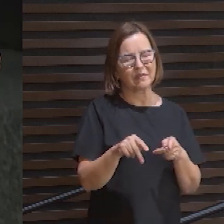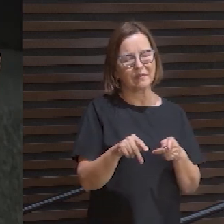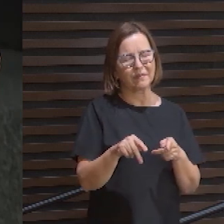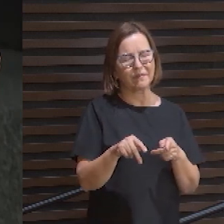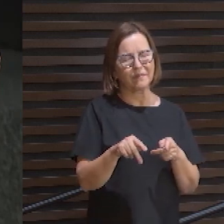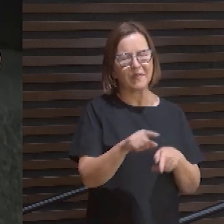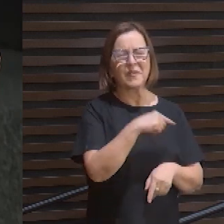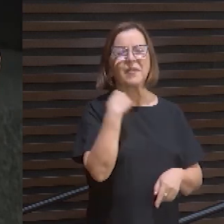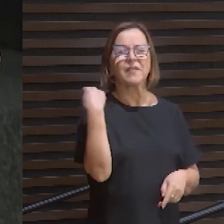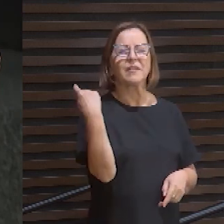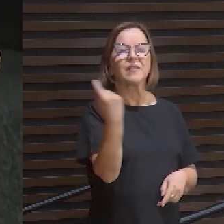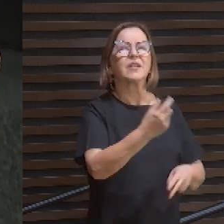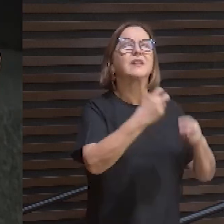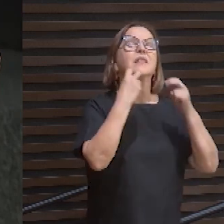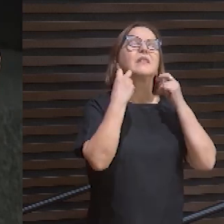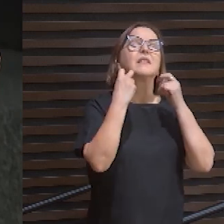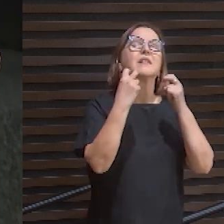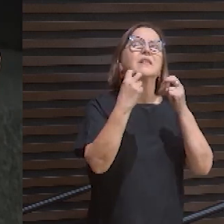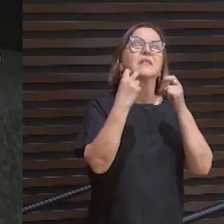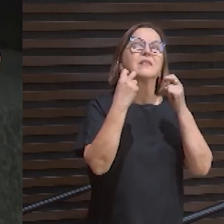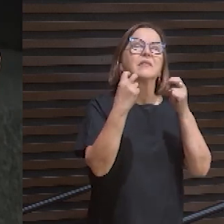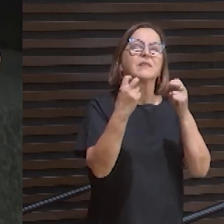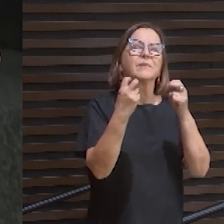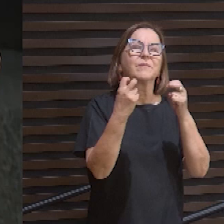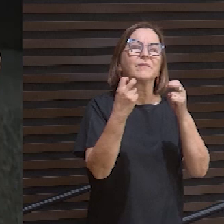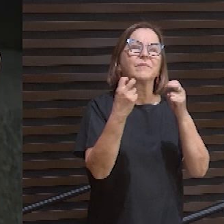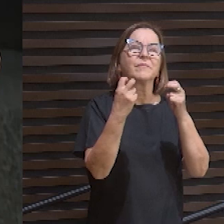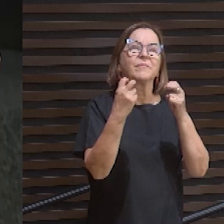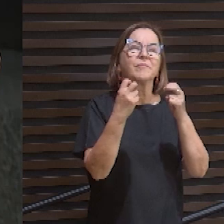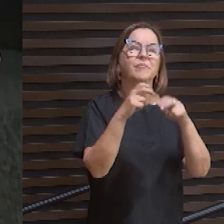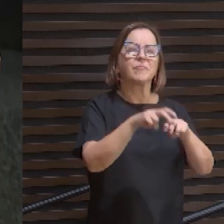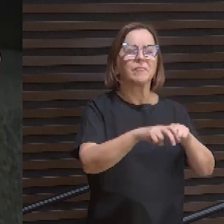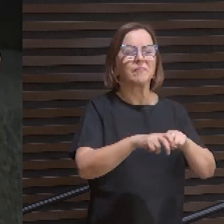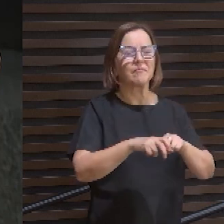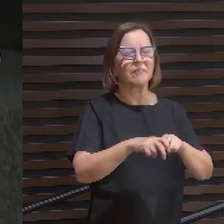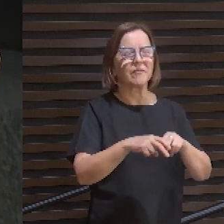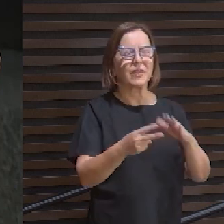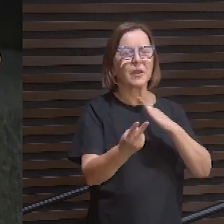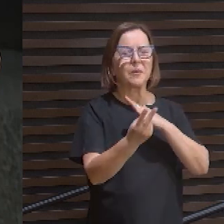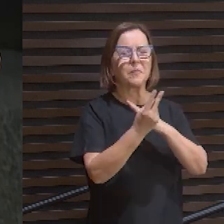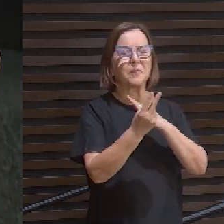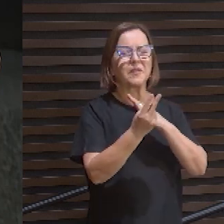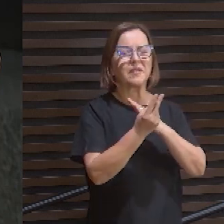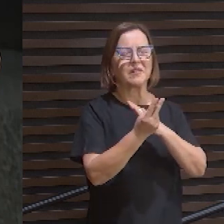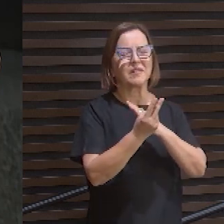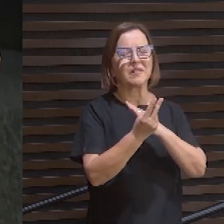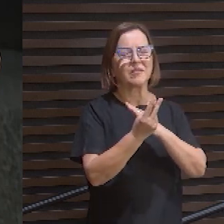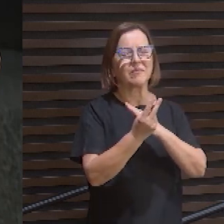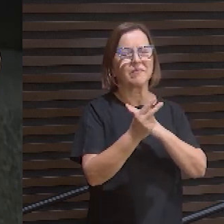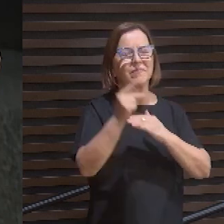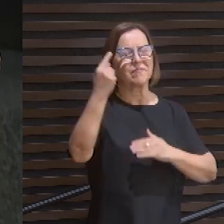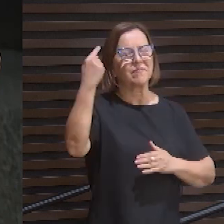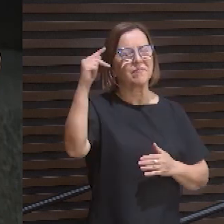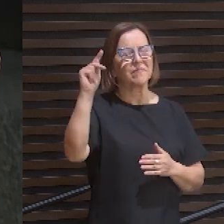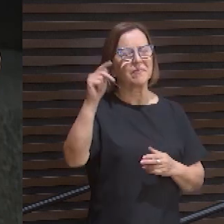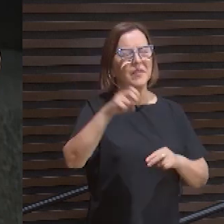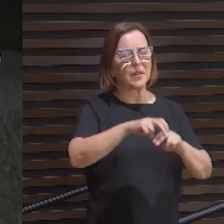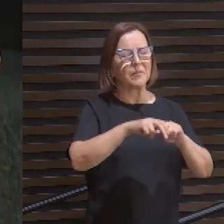Nós te clamamos pela proteção das tuas asas, pelo